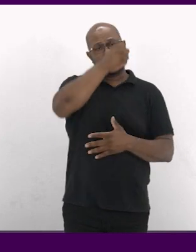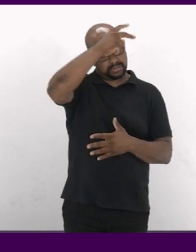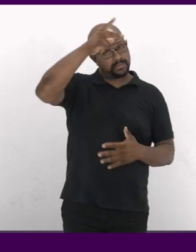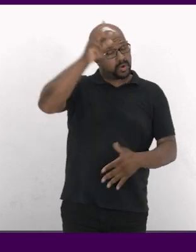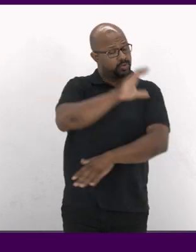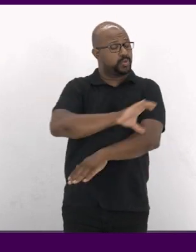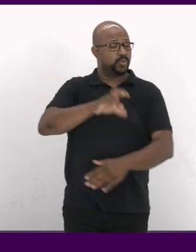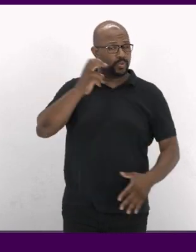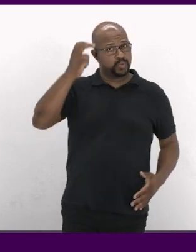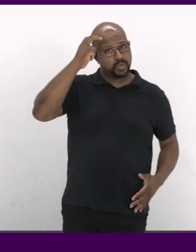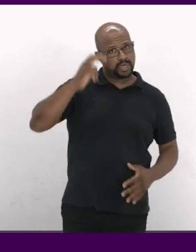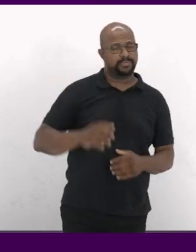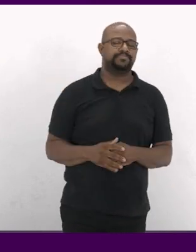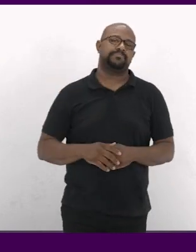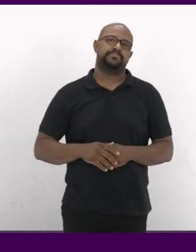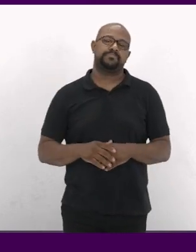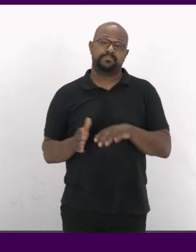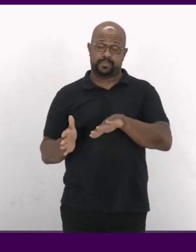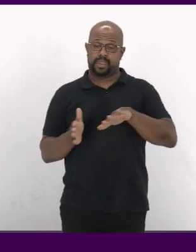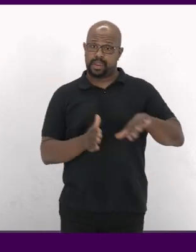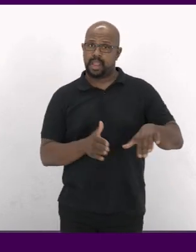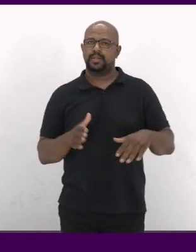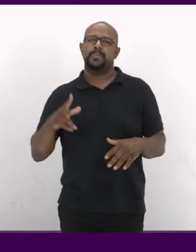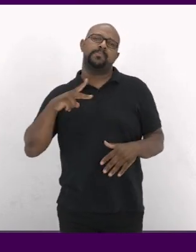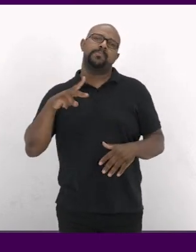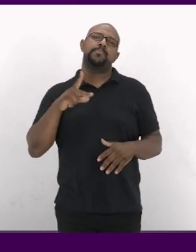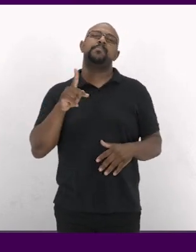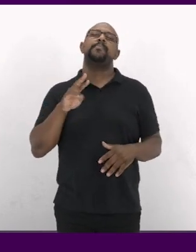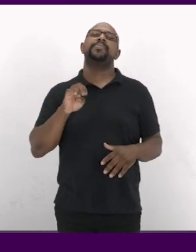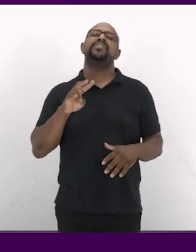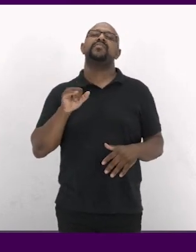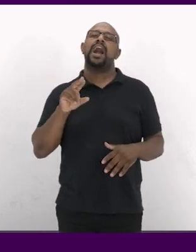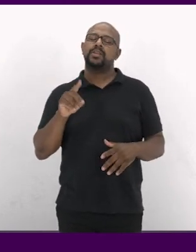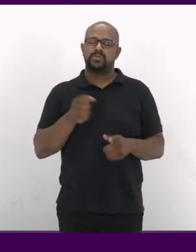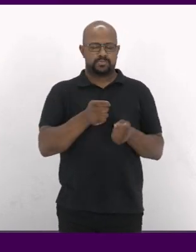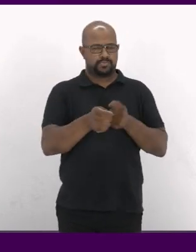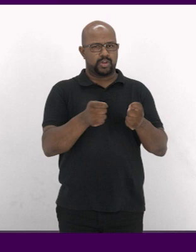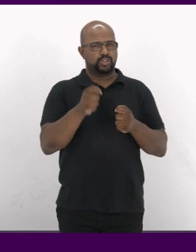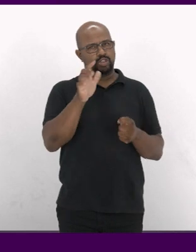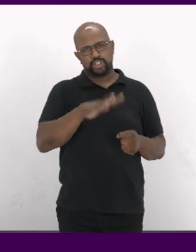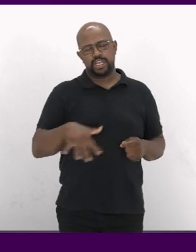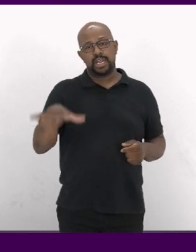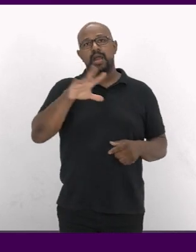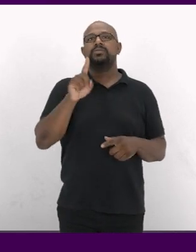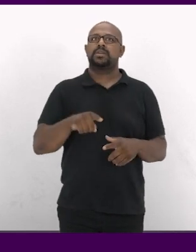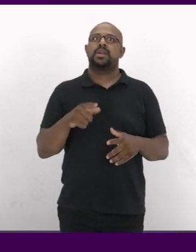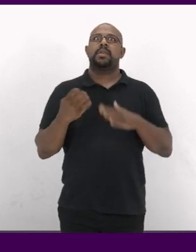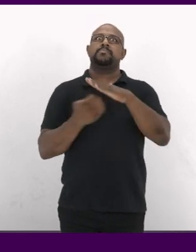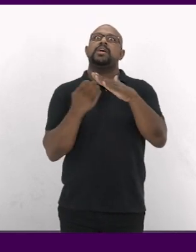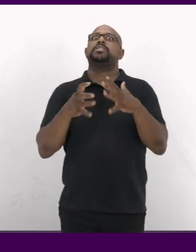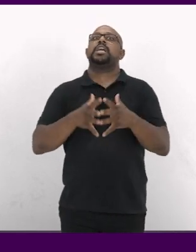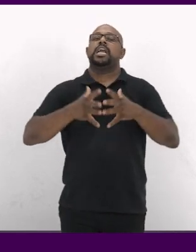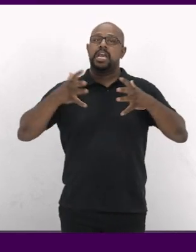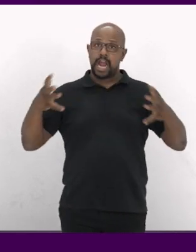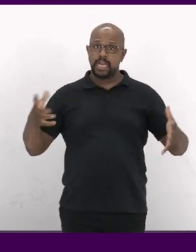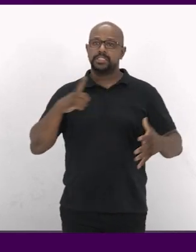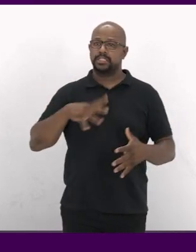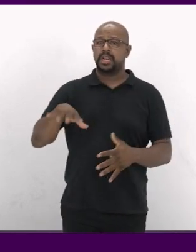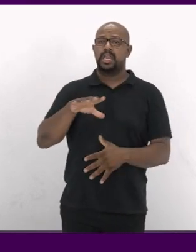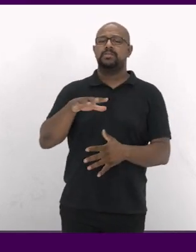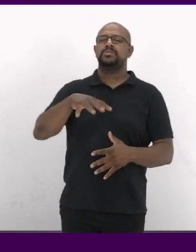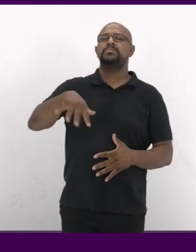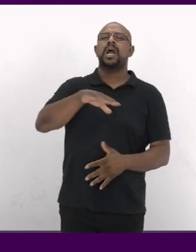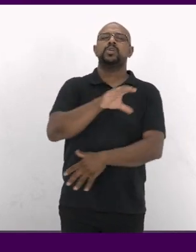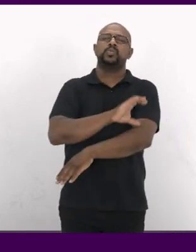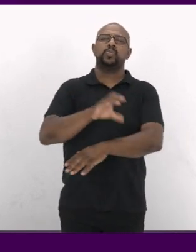Cultura. Já no ambiente privado, os mantenedores, em geral, são grandes empresas que mantêm um espaço